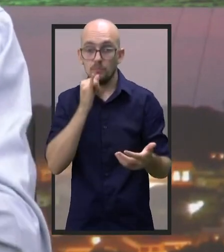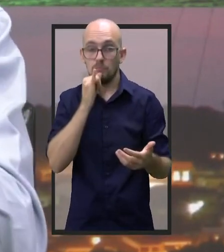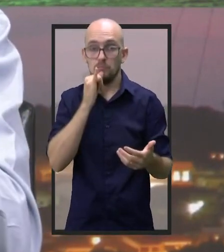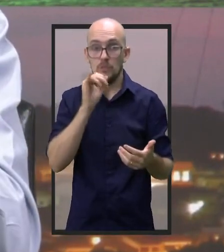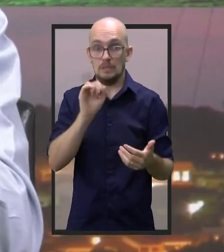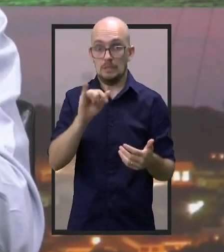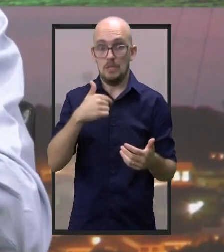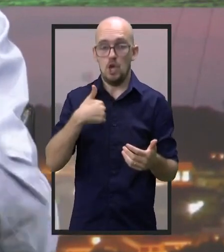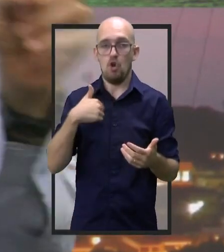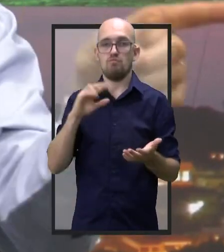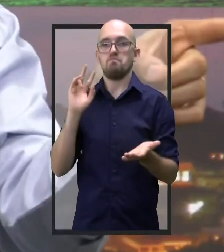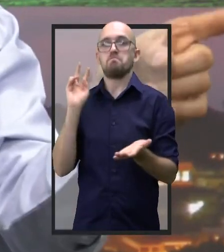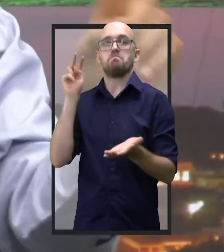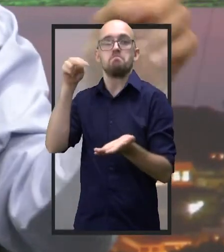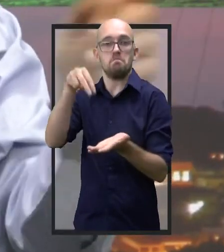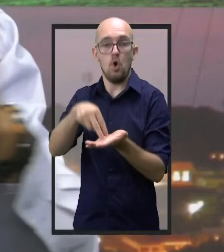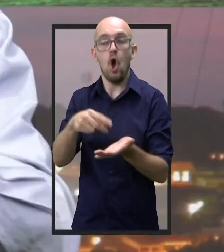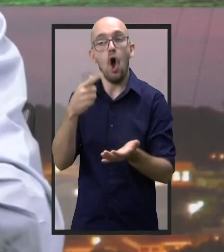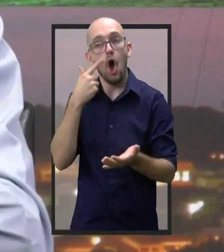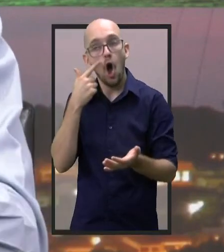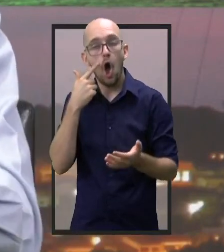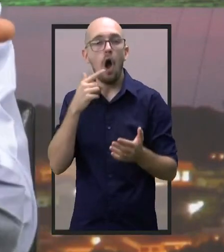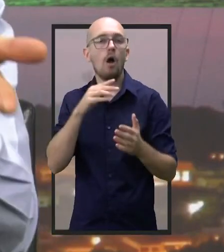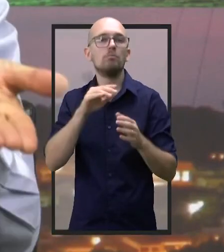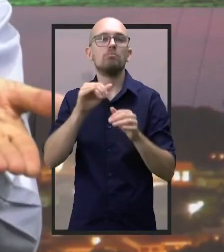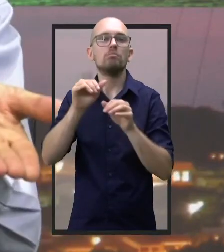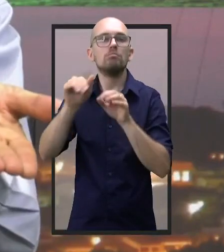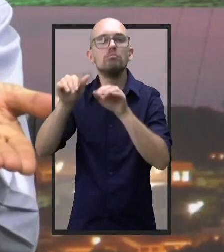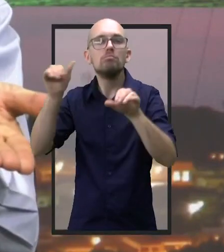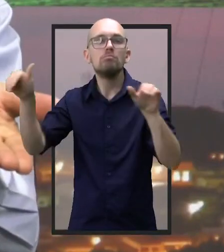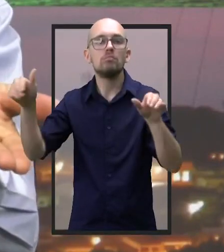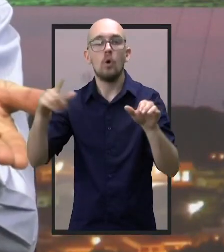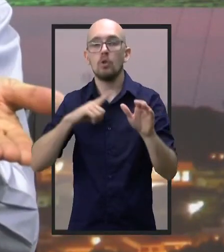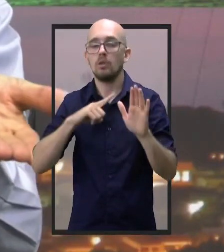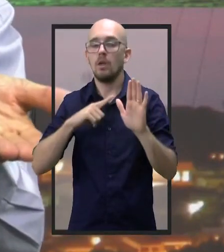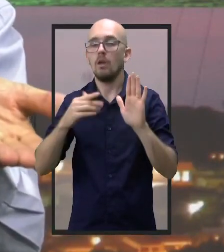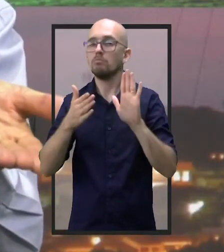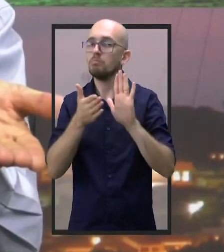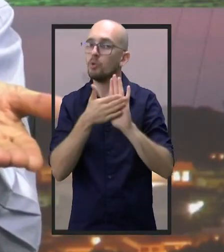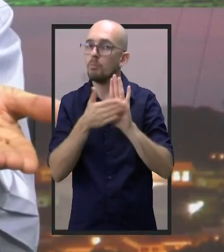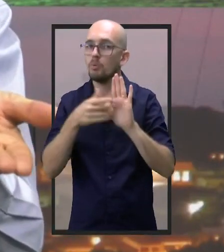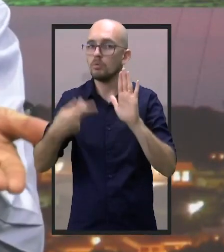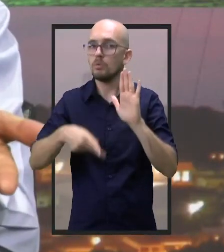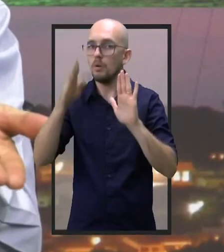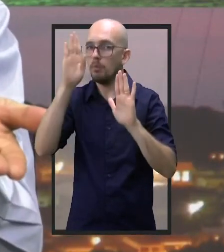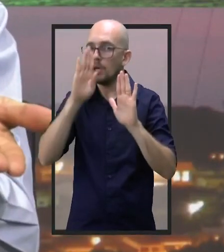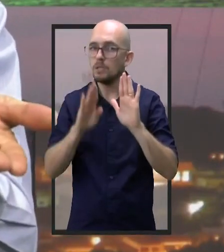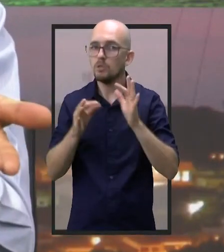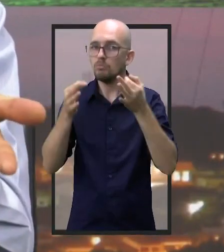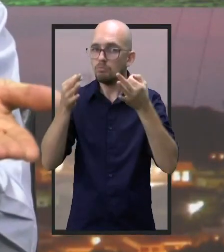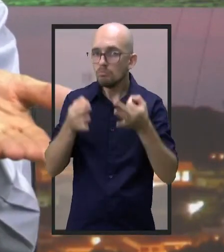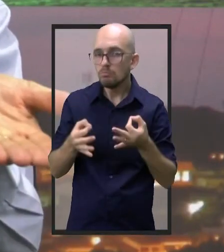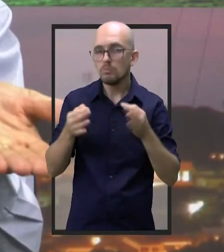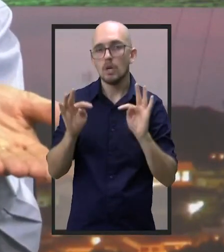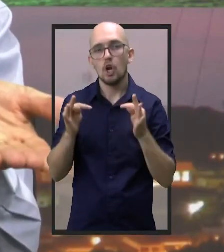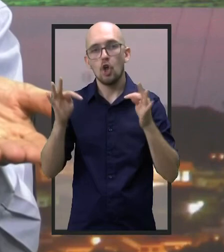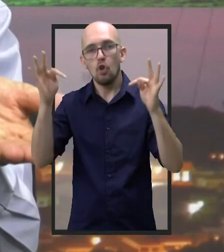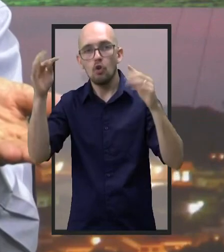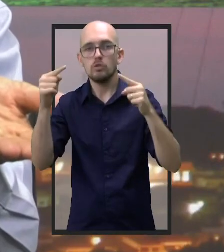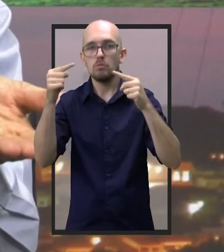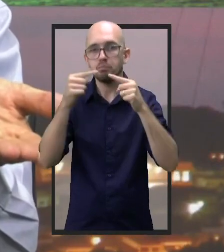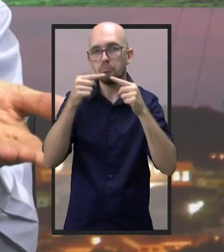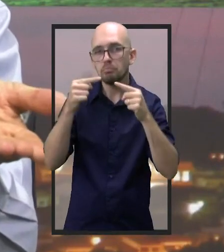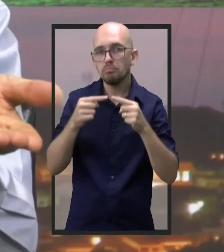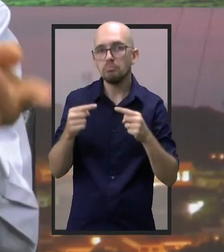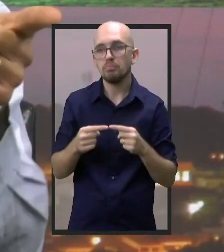nós estamos levando ao nosso produtor, onde quer que ele esteja, essa proposta, aqui é o mais oportuno, não só em tecnologia, o que é mais oportuno